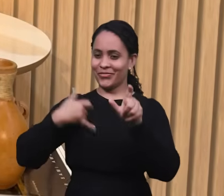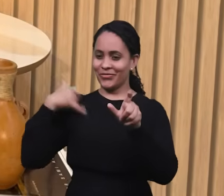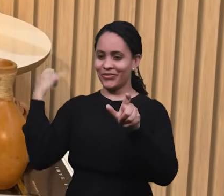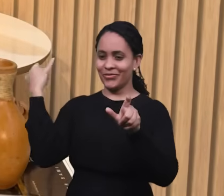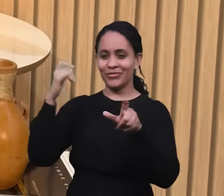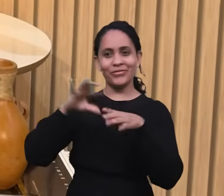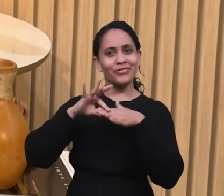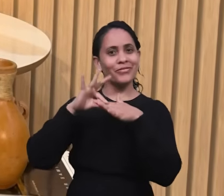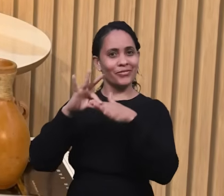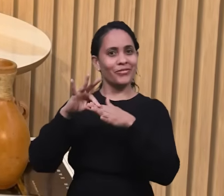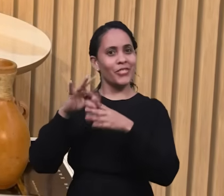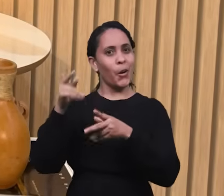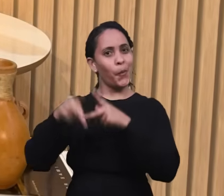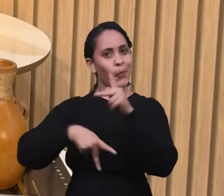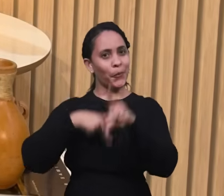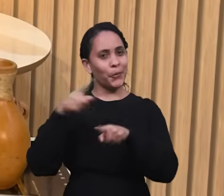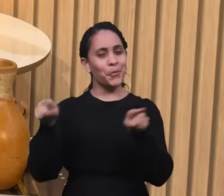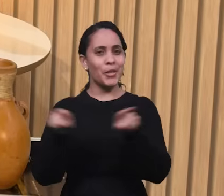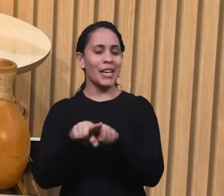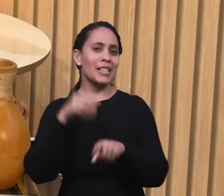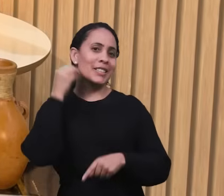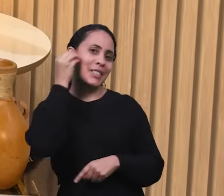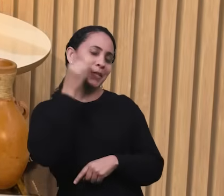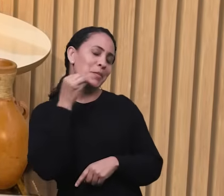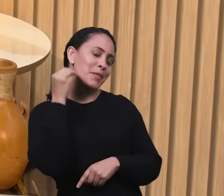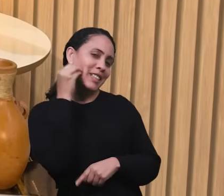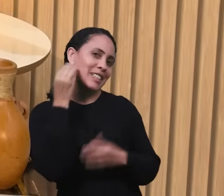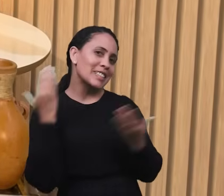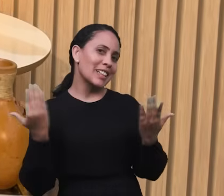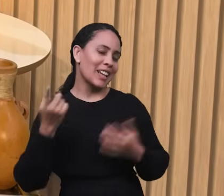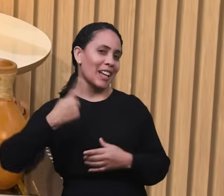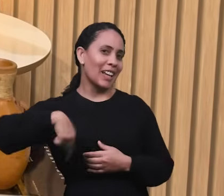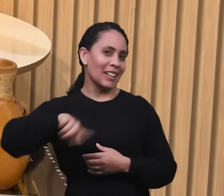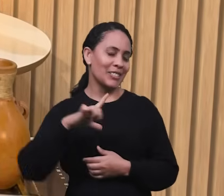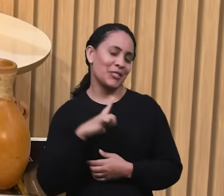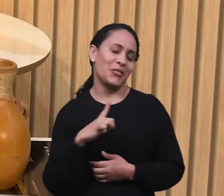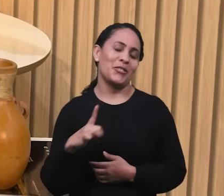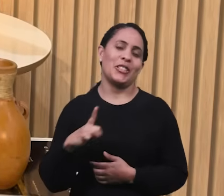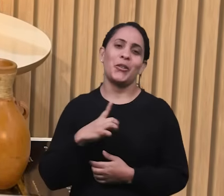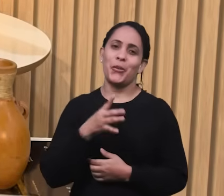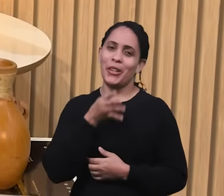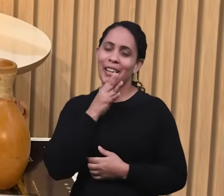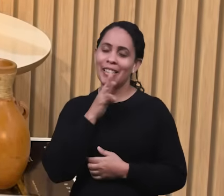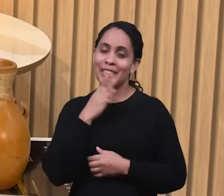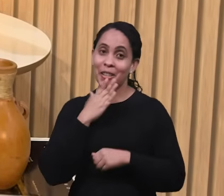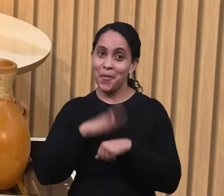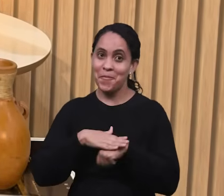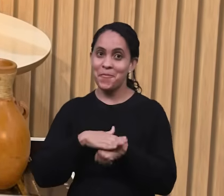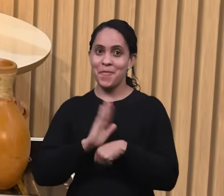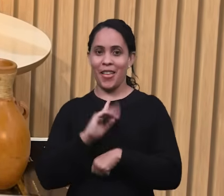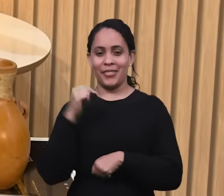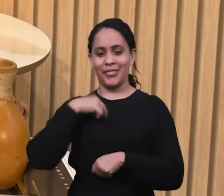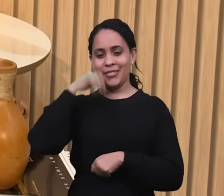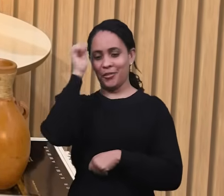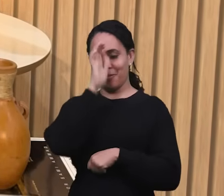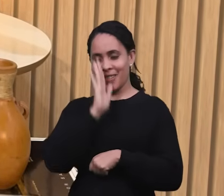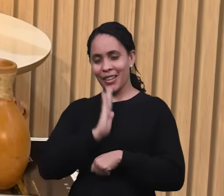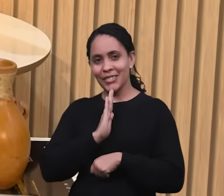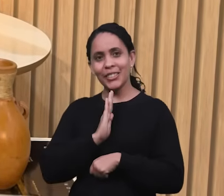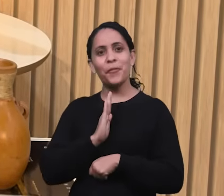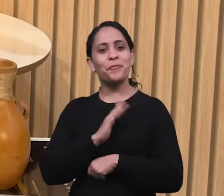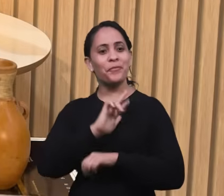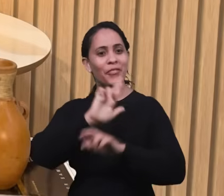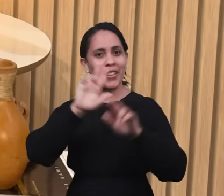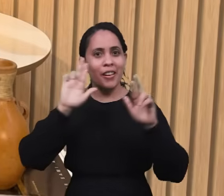povo. E essa experiência, eles quiseram conhecer mais de perto aqui no Brasil. Muitos deles